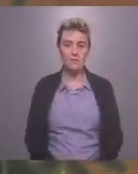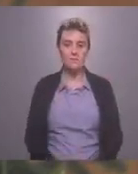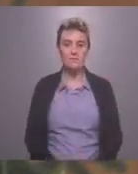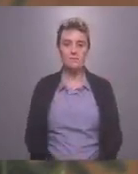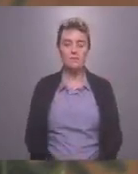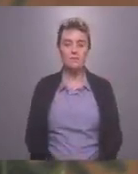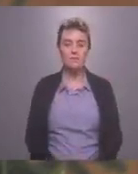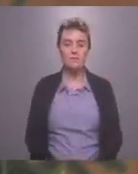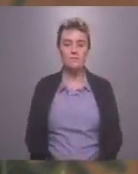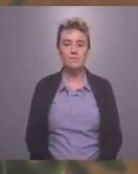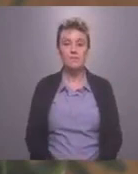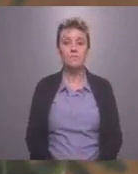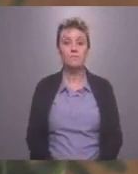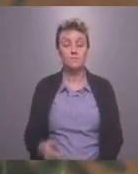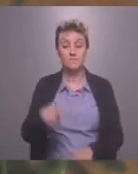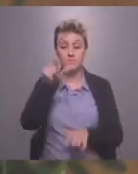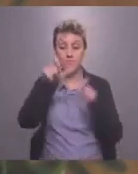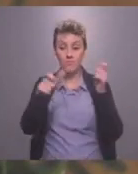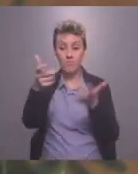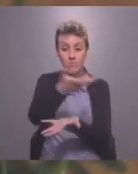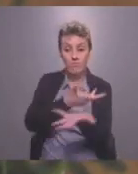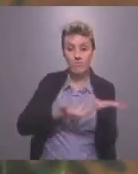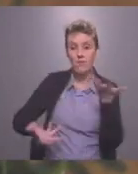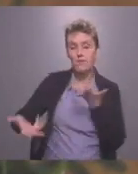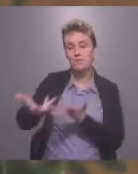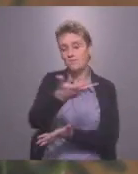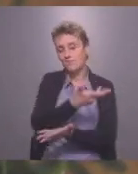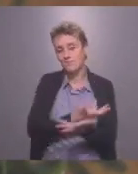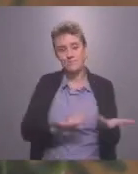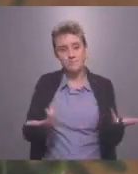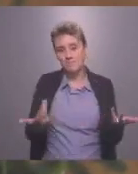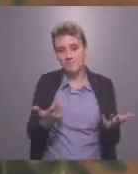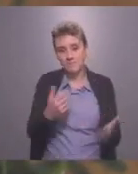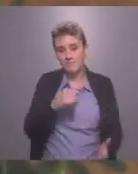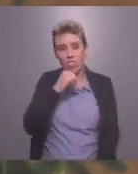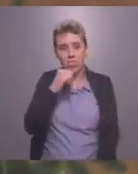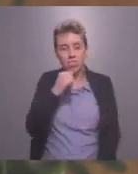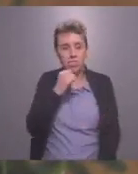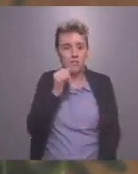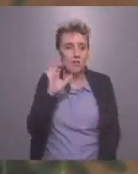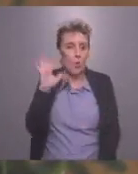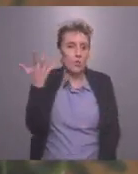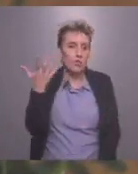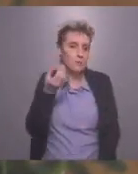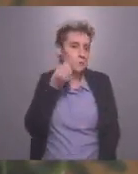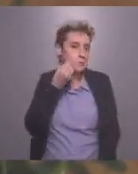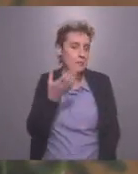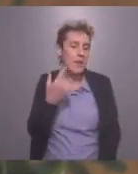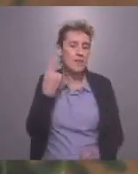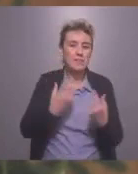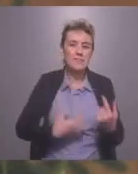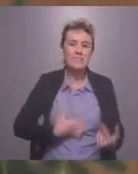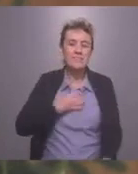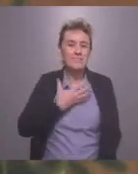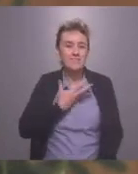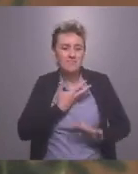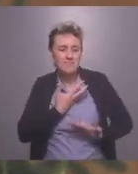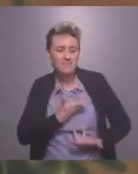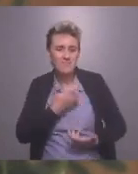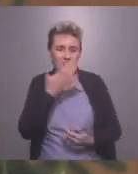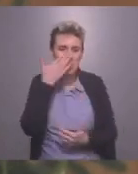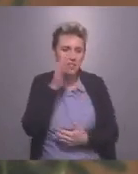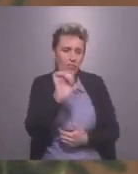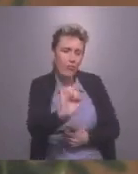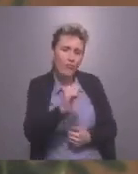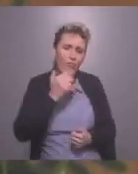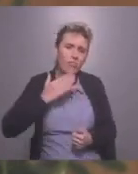Na relação uns com os outros, é inevitável que haja momentos em que nos sentimos feridos pelas atitudes